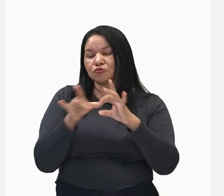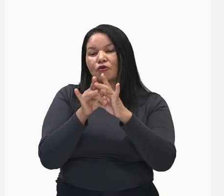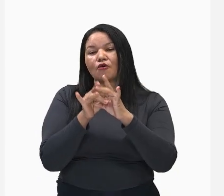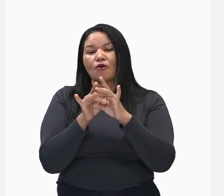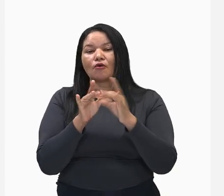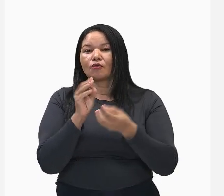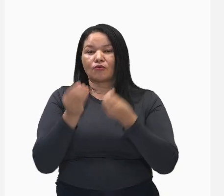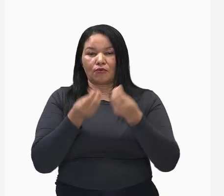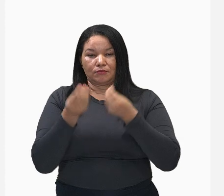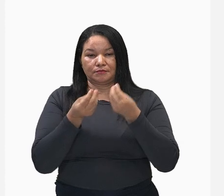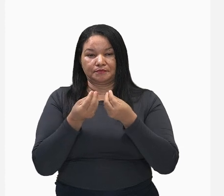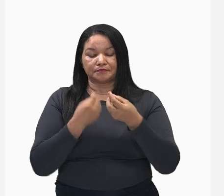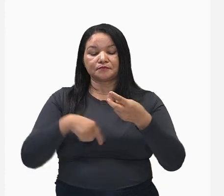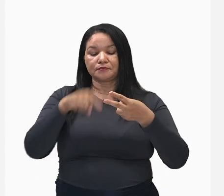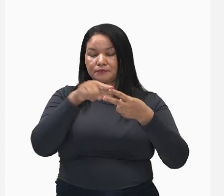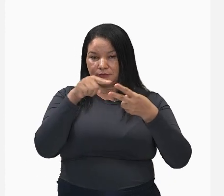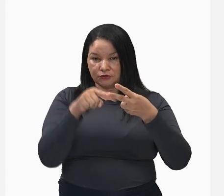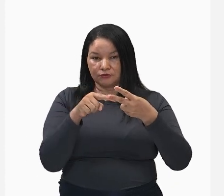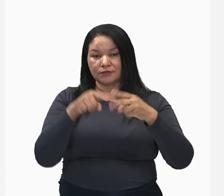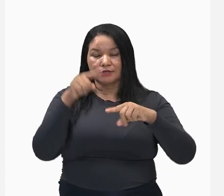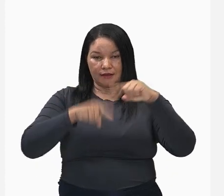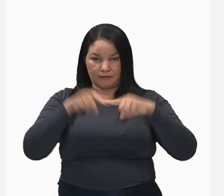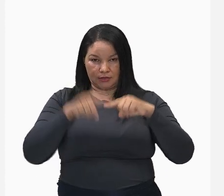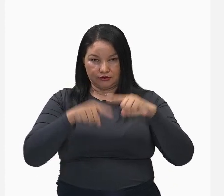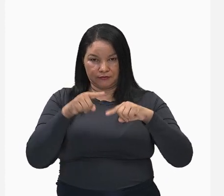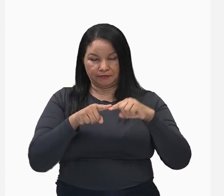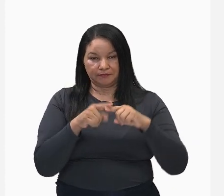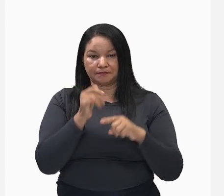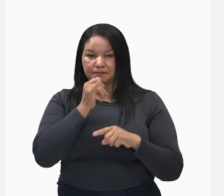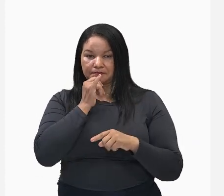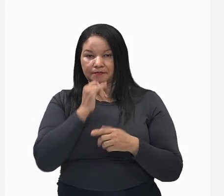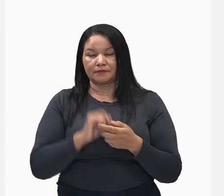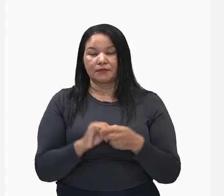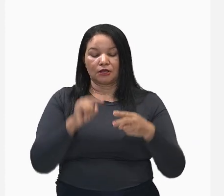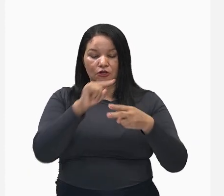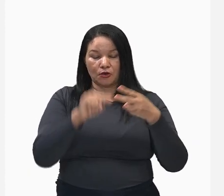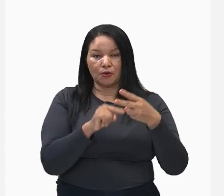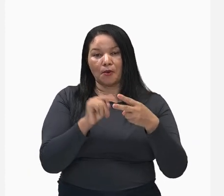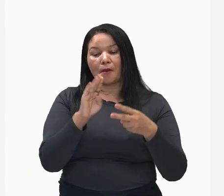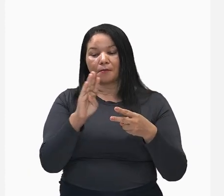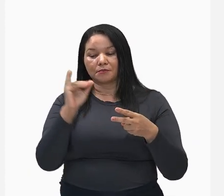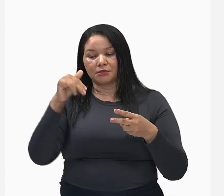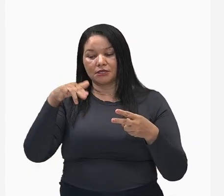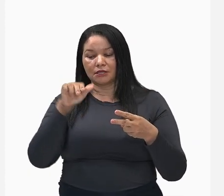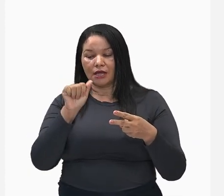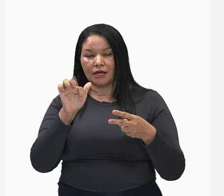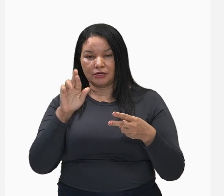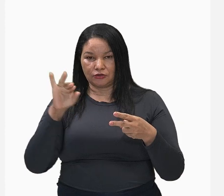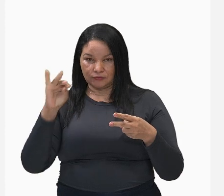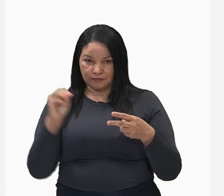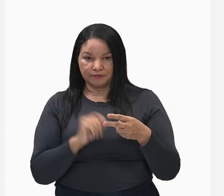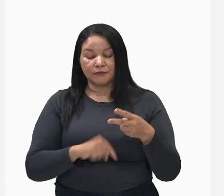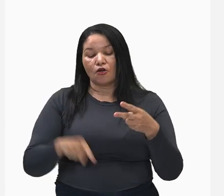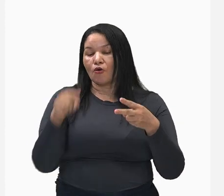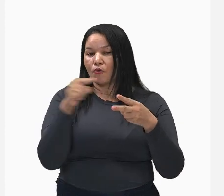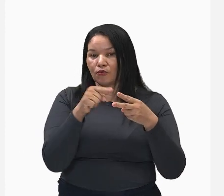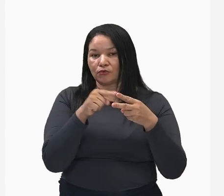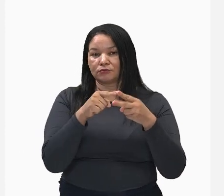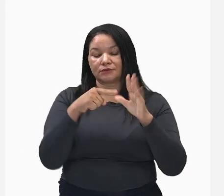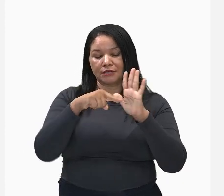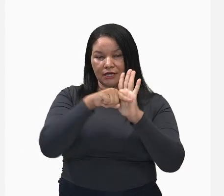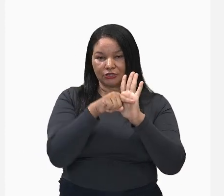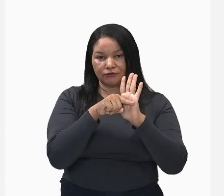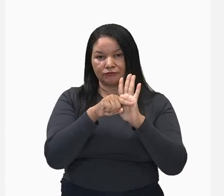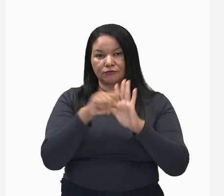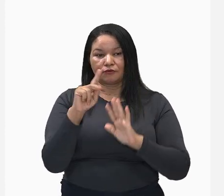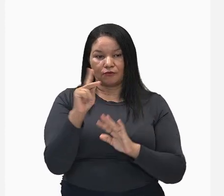dois elementos. Então, a gente vai dizer que eles são compostos binários, sendo que o mais eletronegativo deles é o